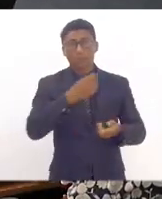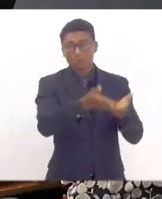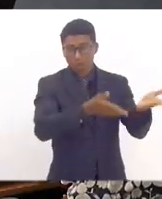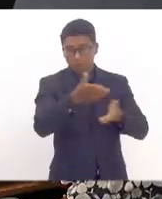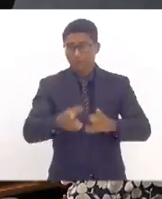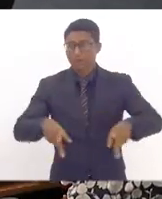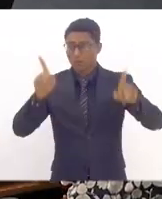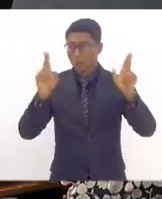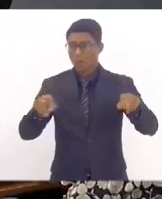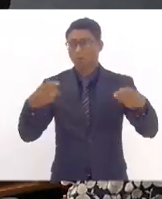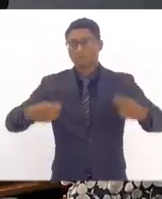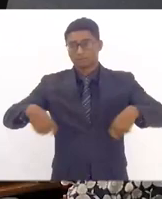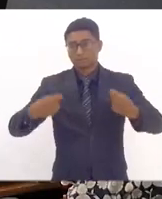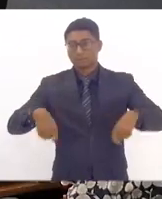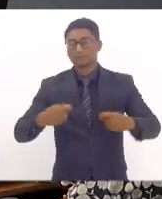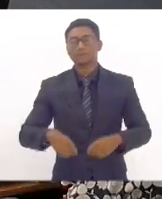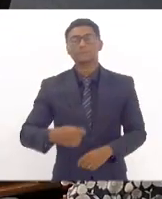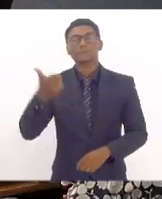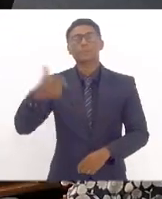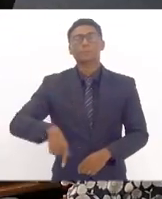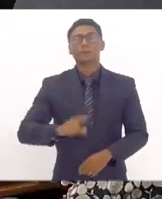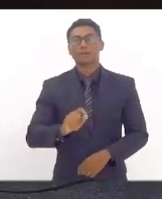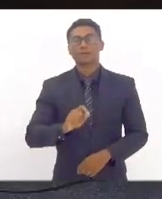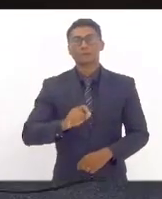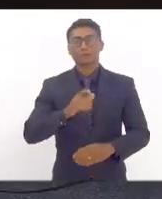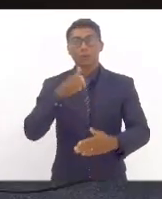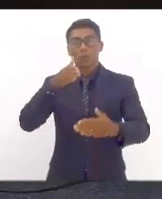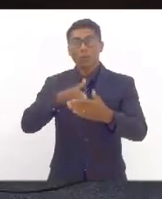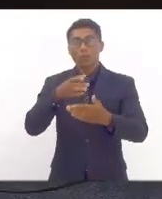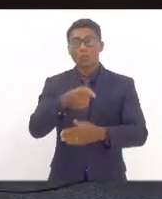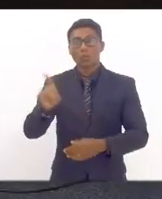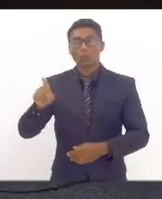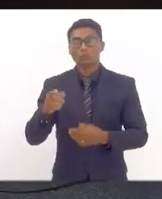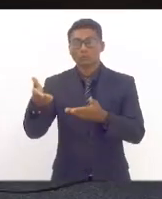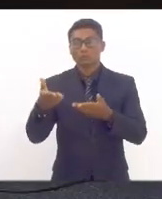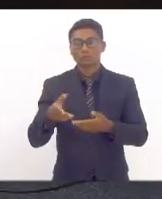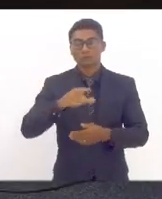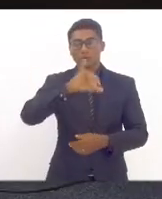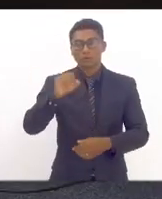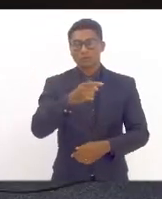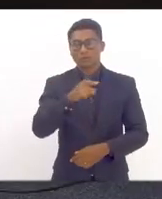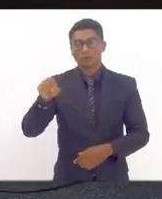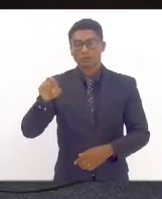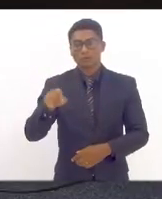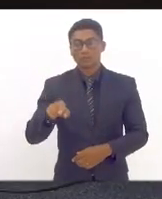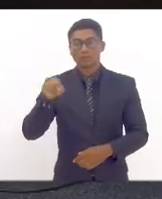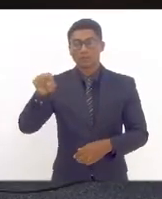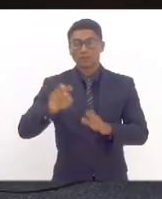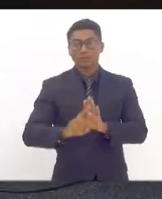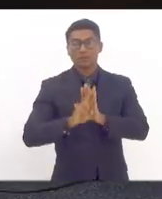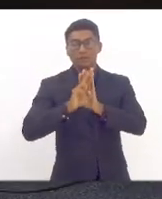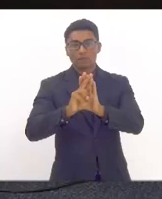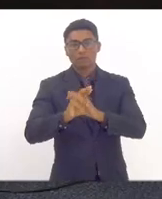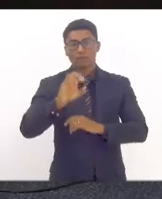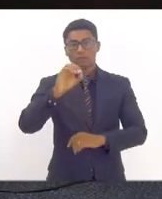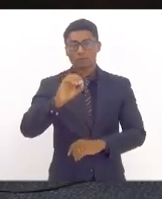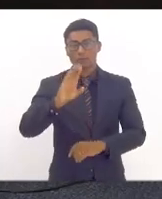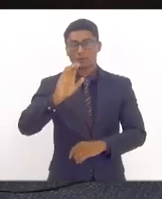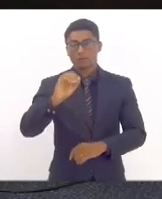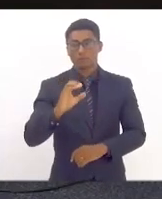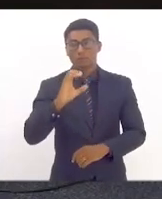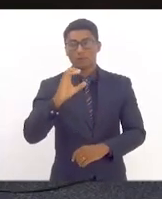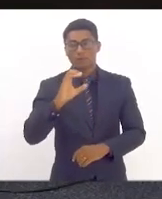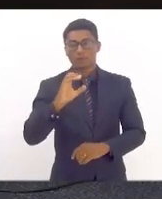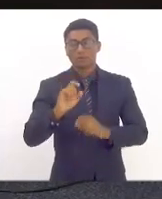bem e por último queria chamar o João Guerreiro representando o abaca Observatório da